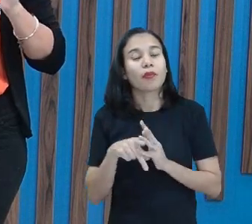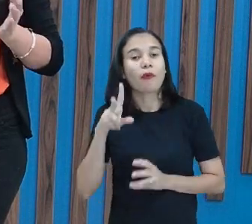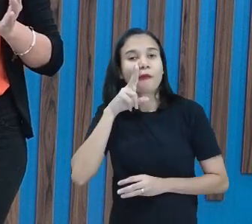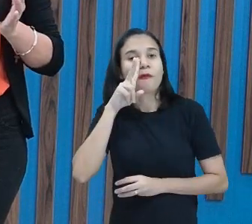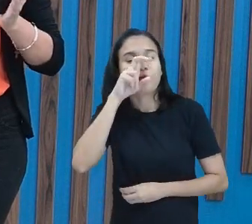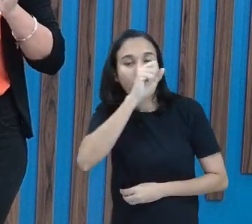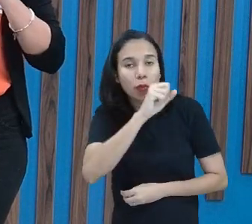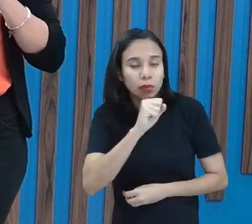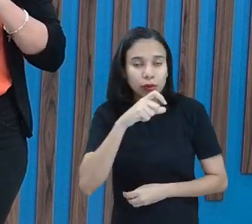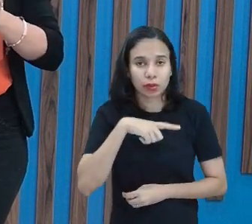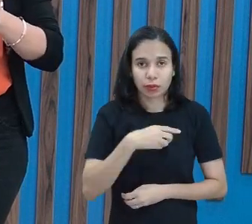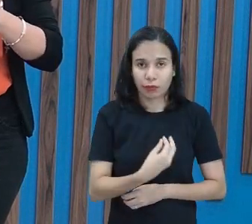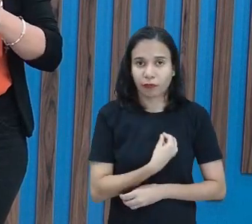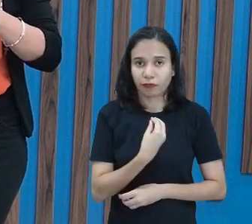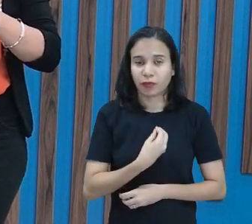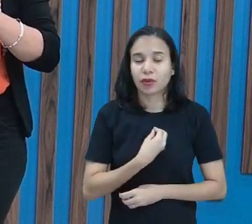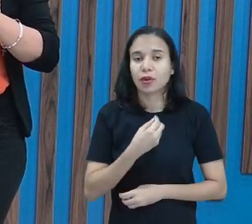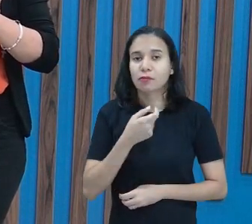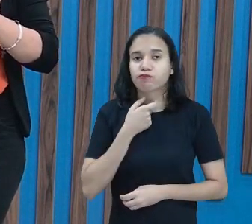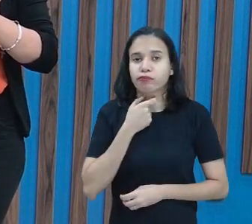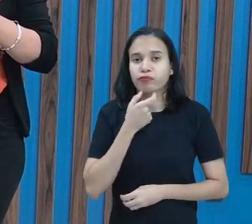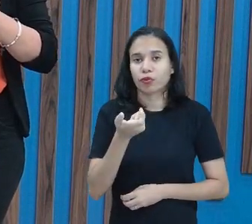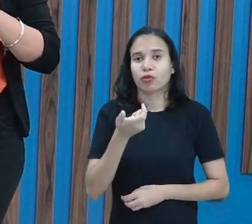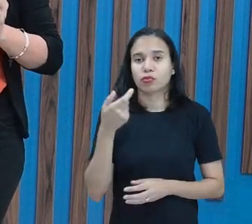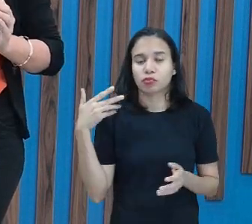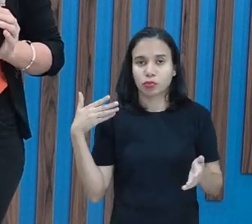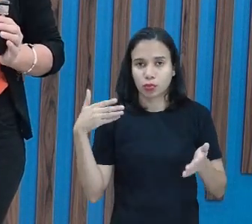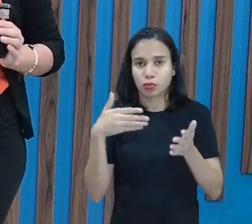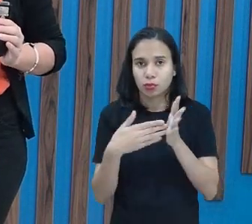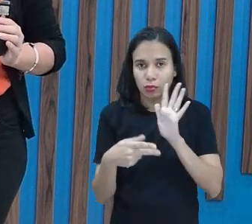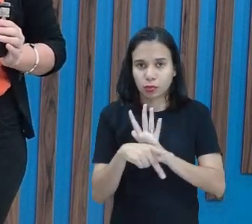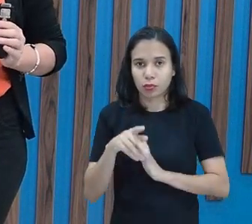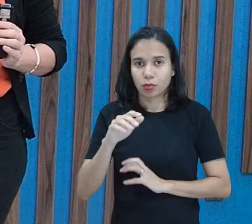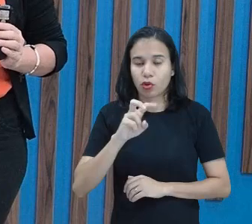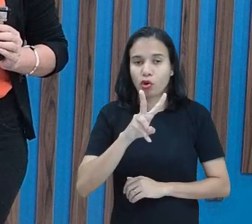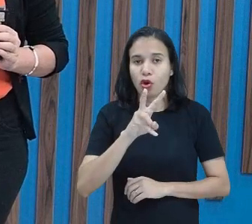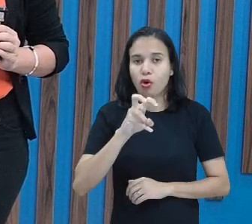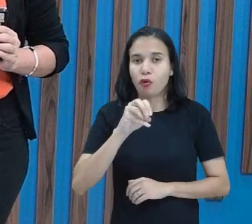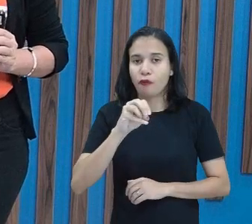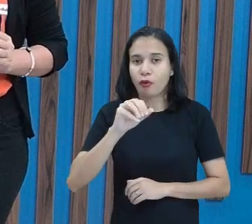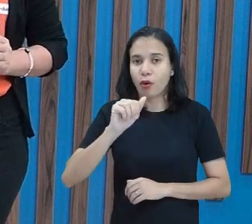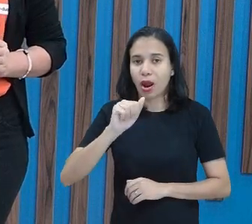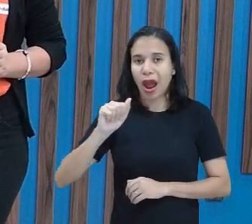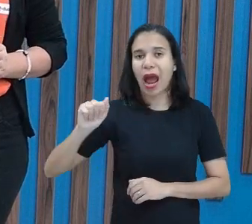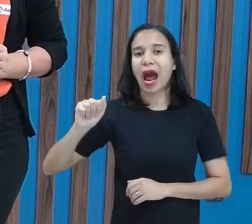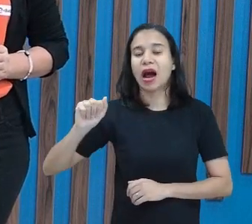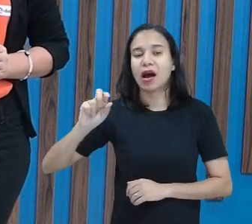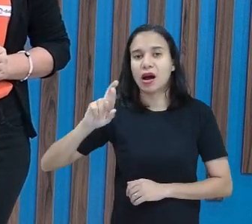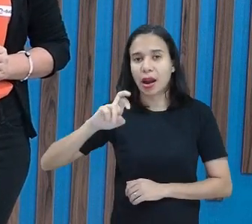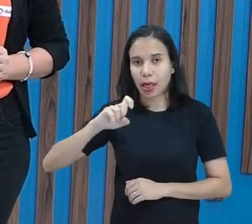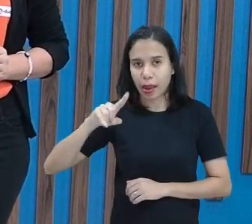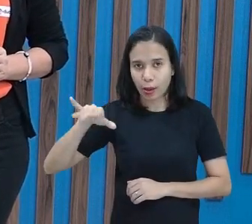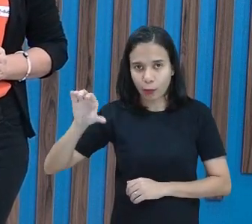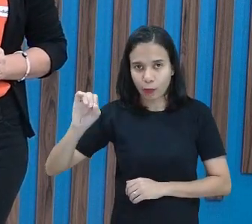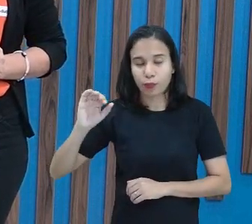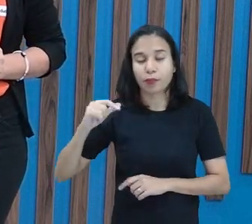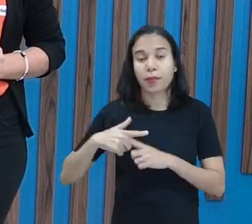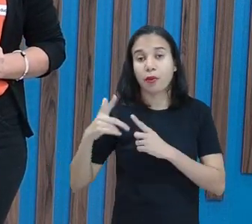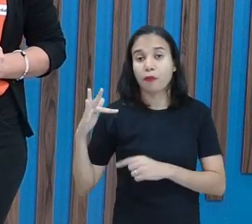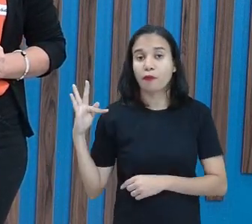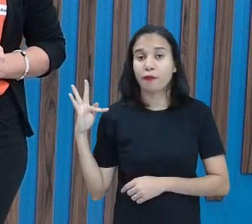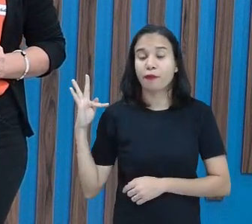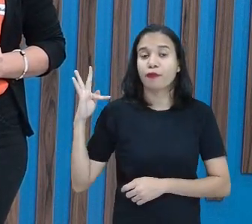mais forte na penúltima sílaba. Voaram. Já no